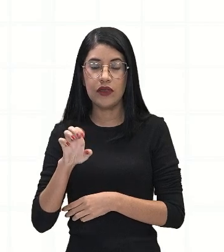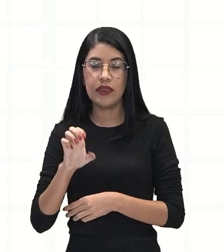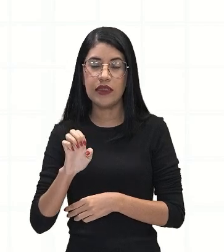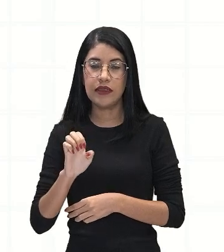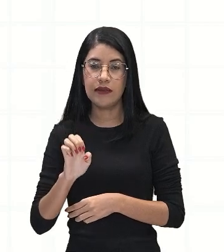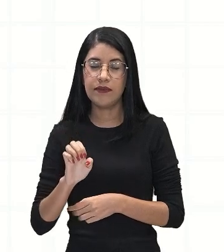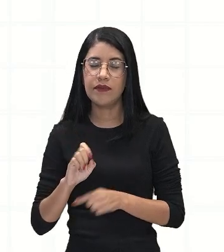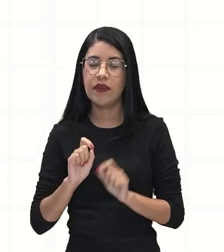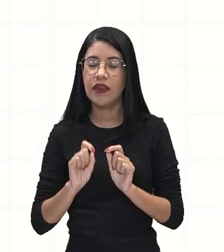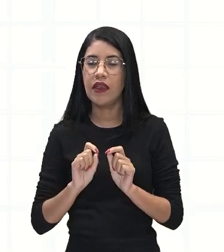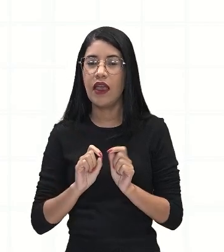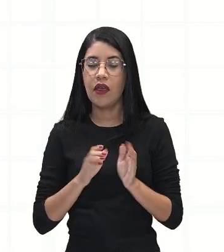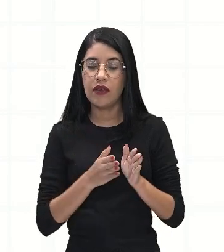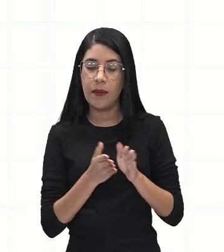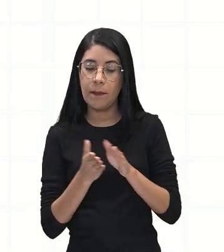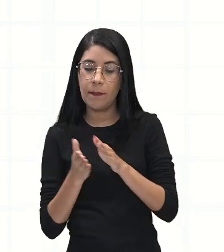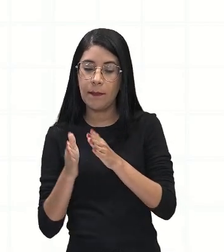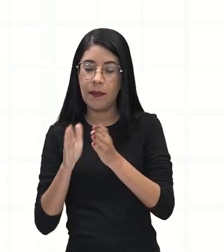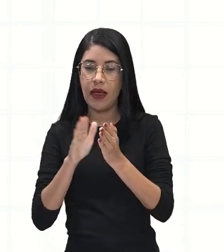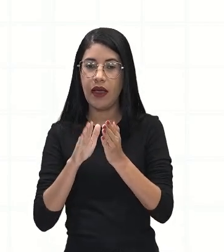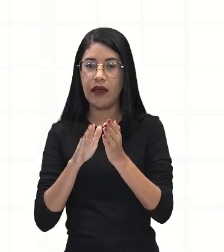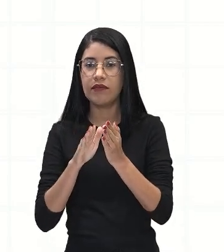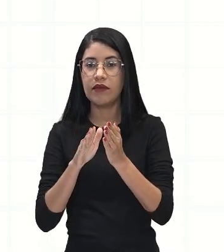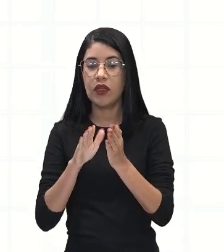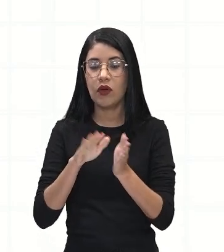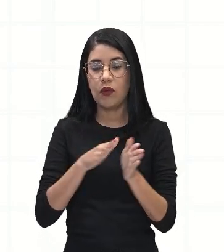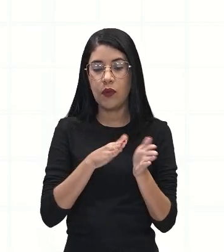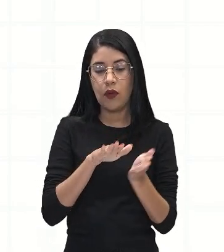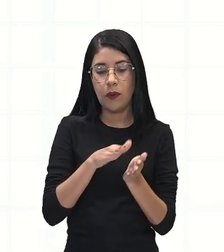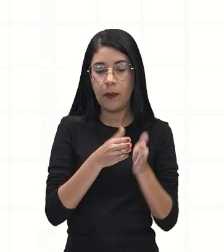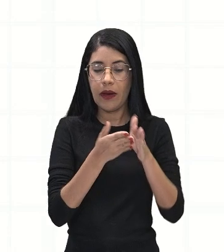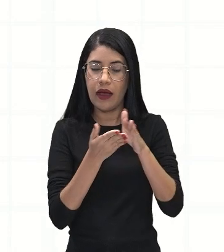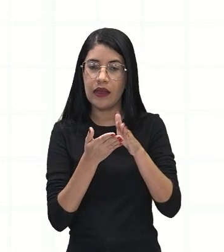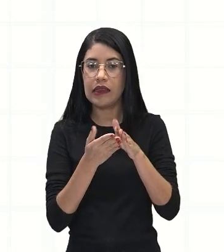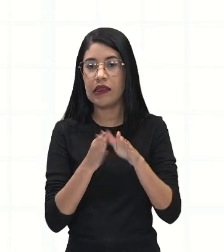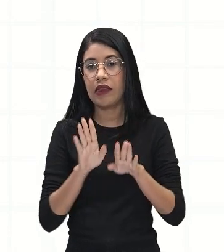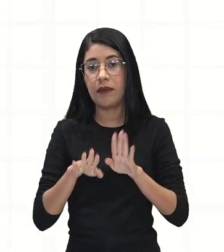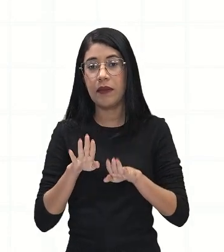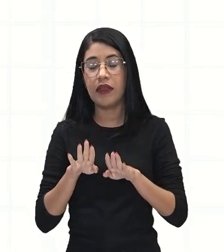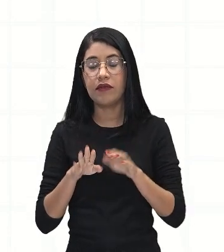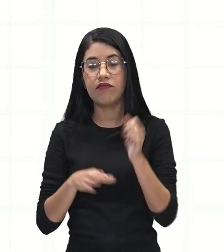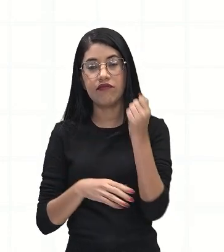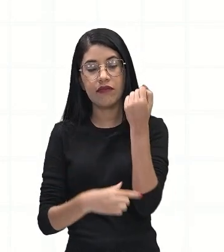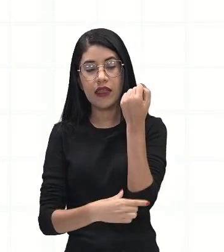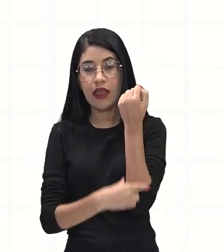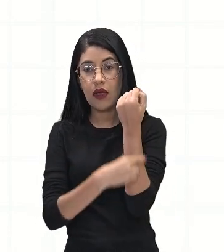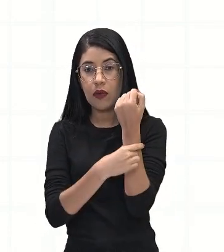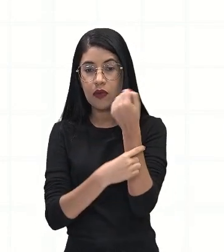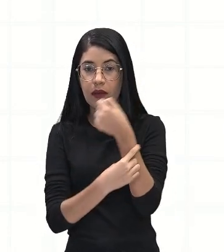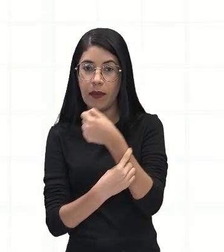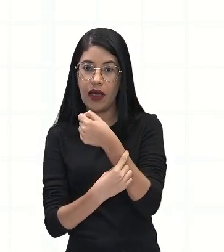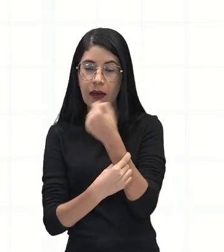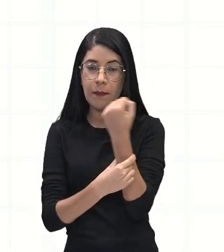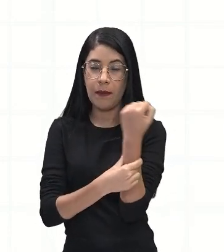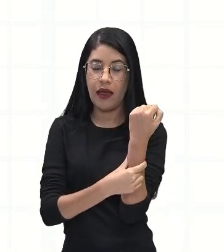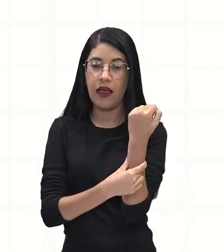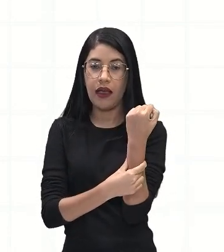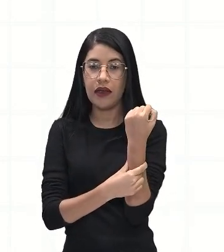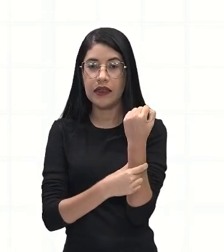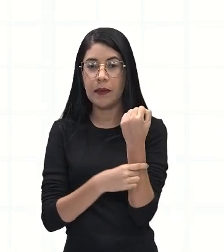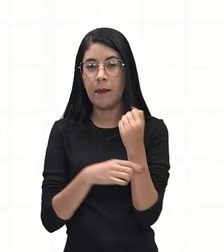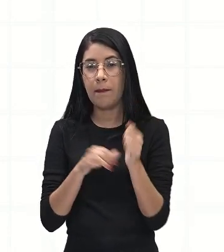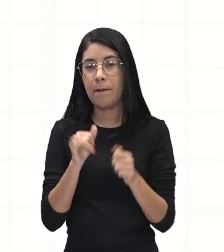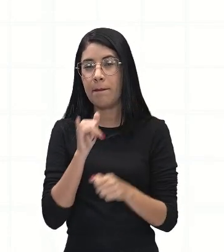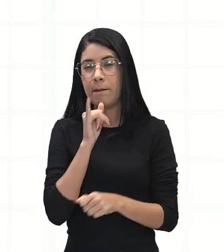que acontece ou para a direita ou para a esquerda na nossa coluna, fazendo com que ela fique ali em formato